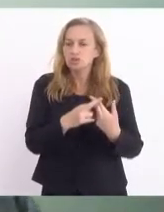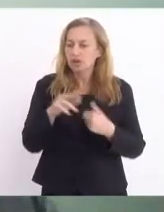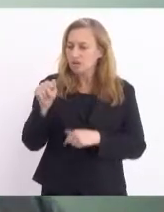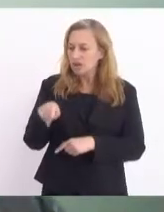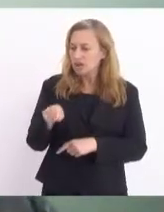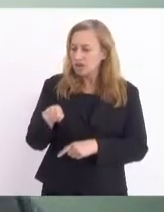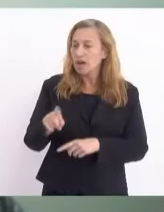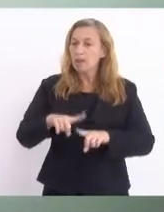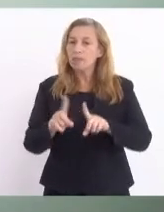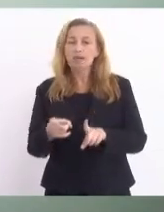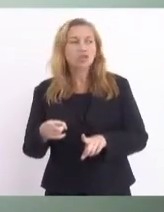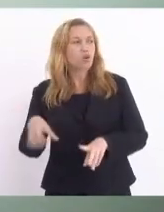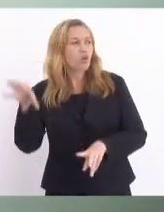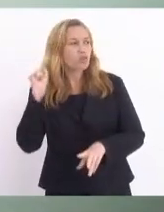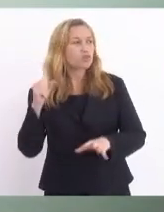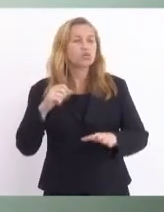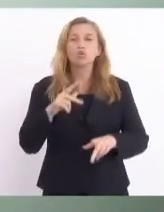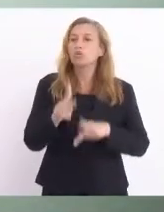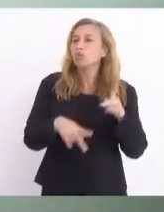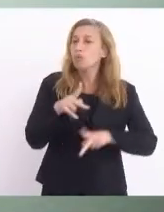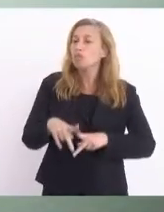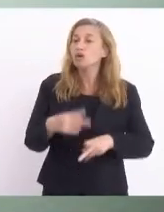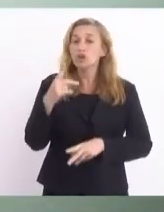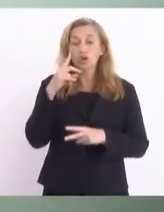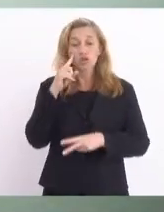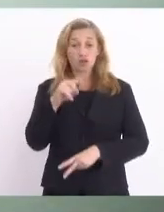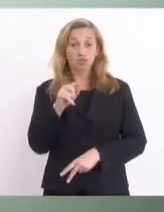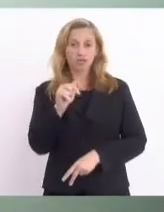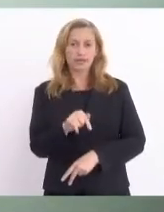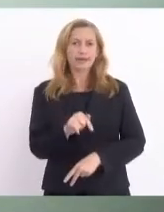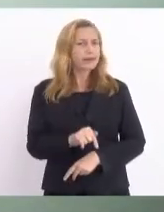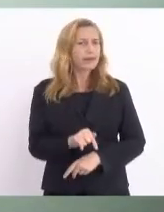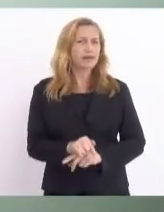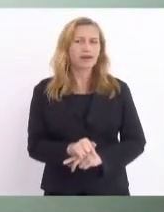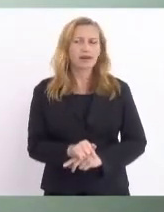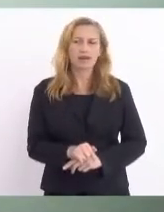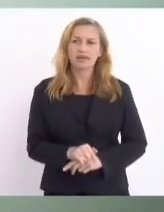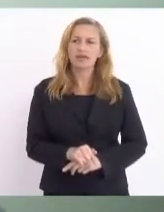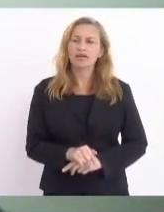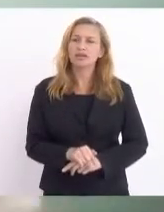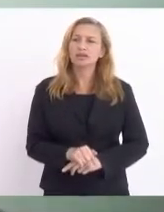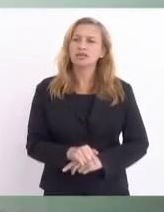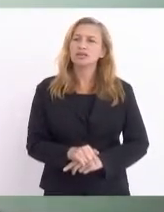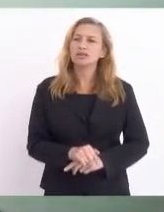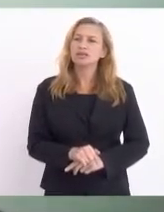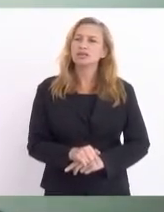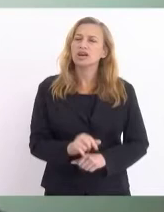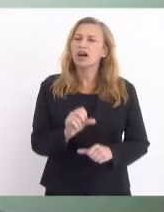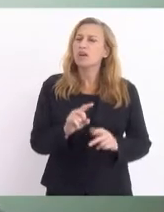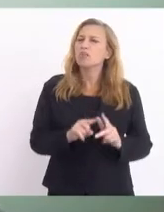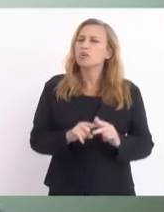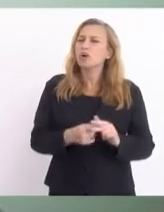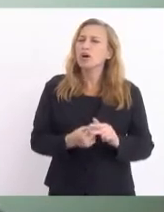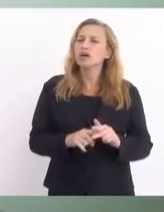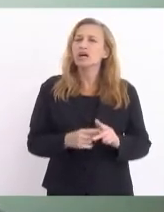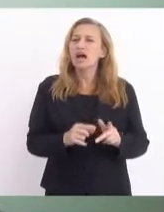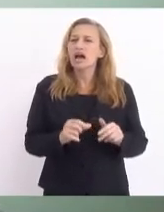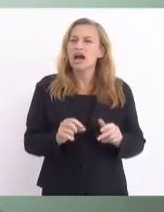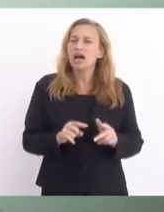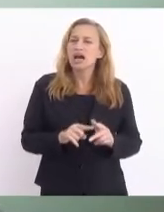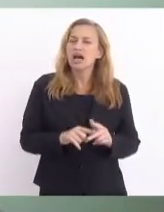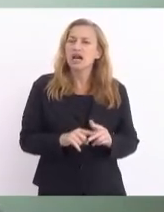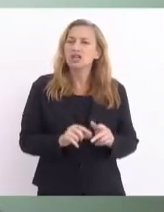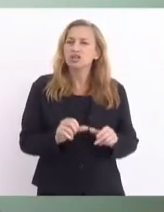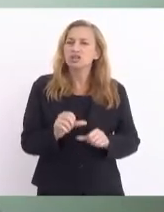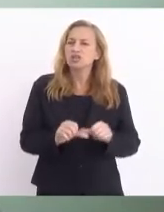a população. Que o que a gente assiste aqui é a alteração dos horários,